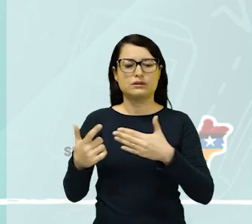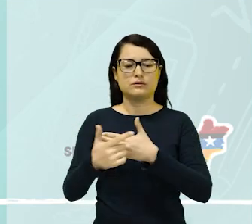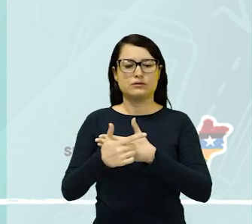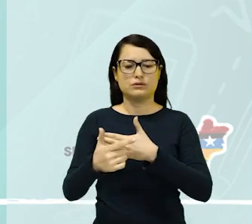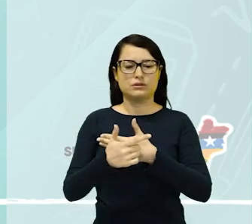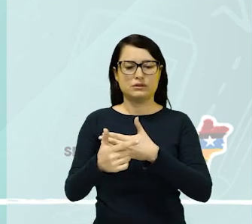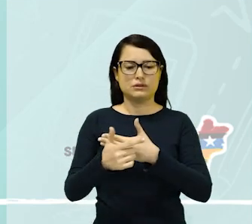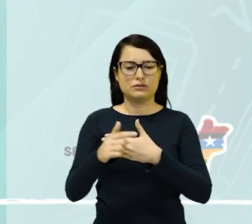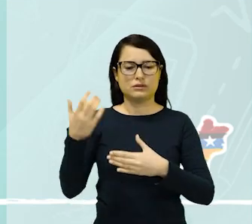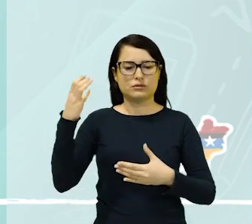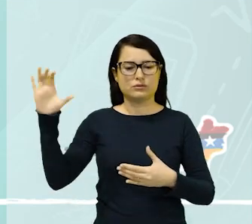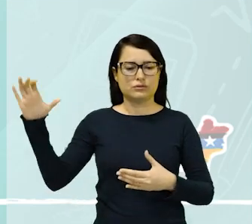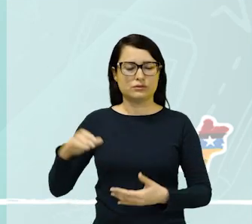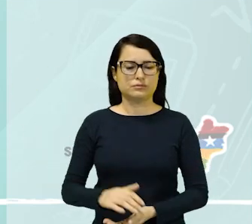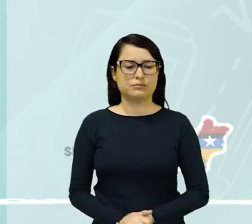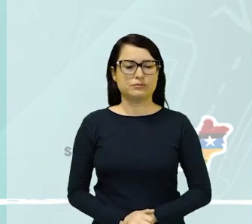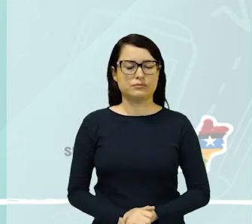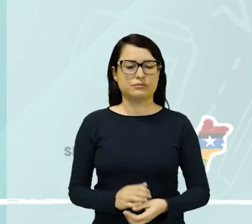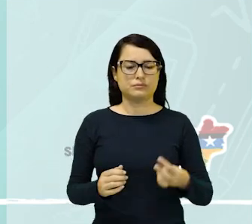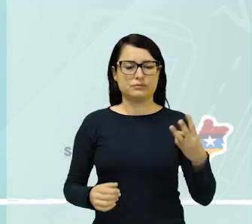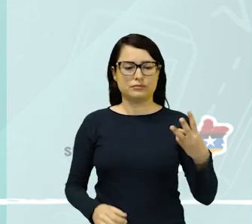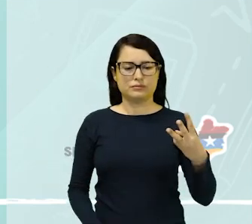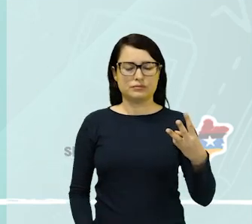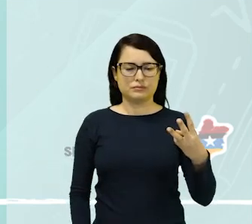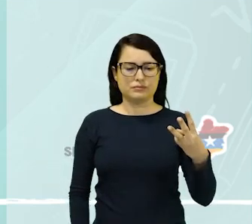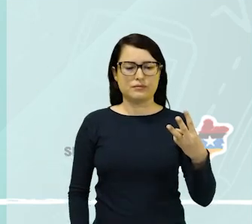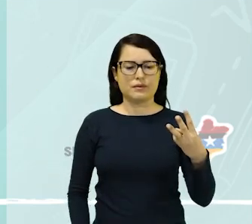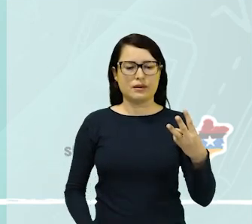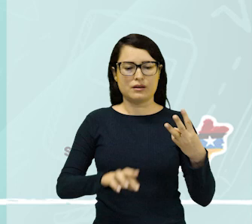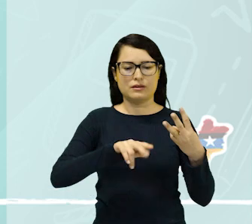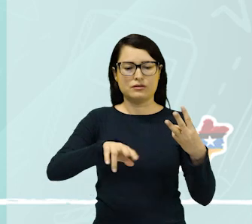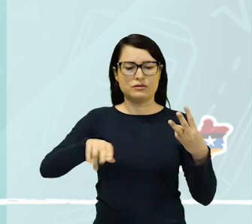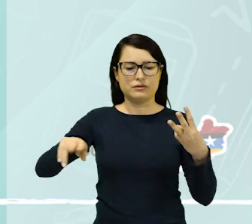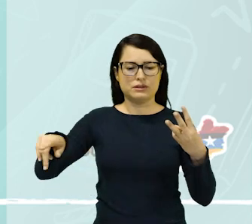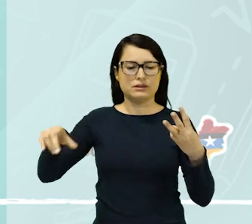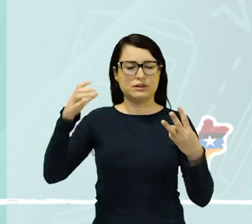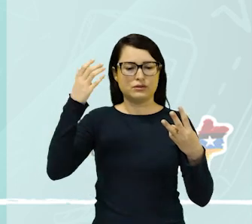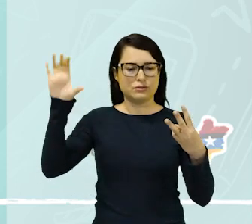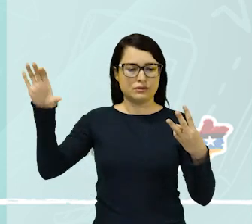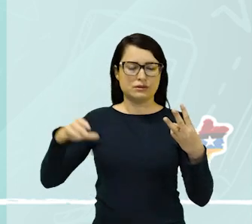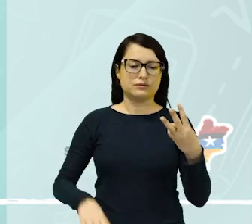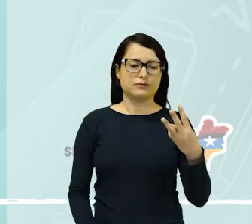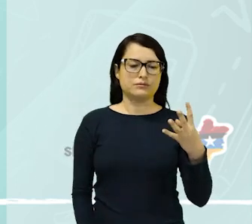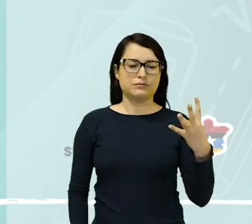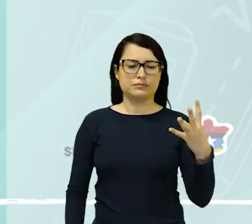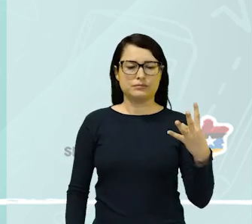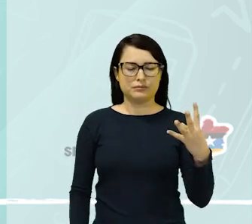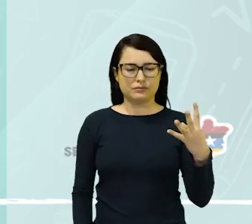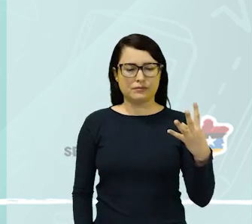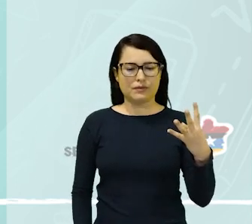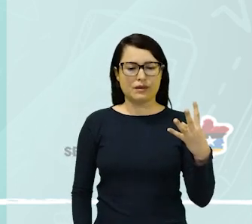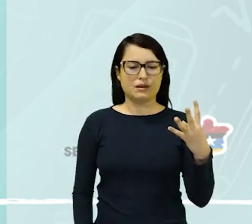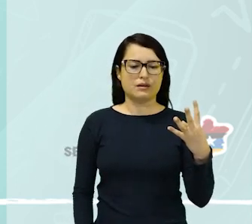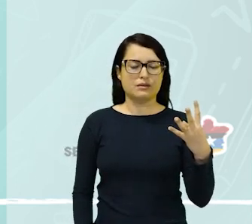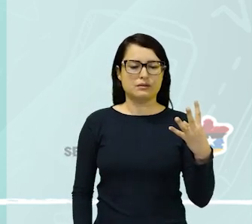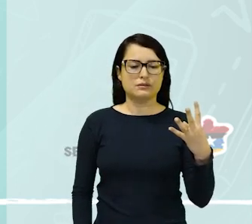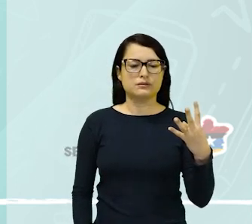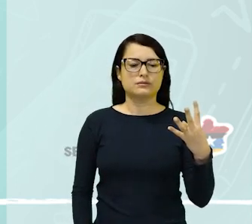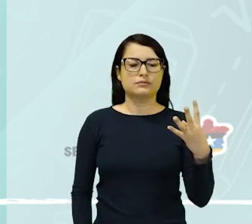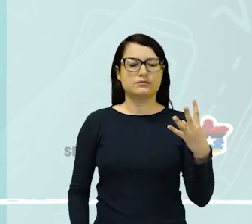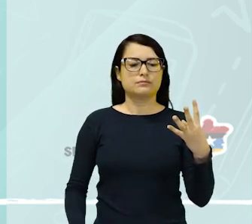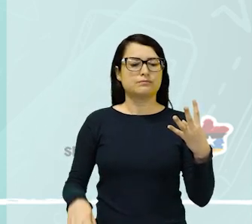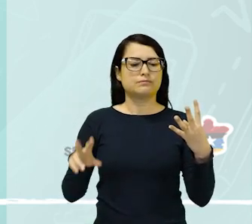cultura. No terceiro tópico, vamos tratar sobre diversidade cultural. No quarto tópico, vamos